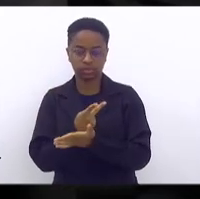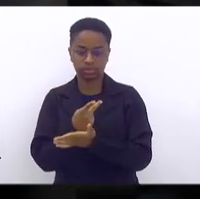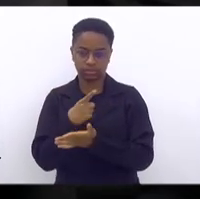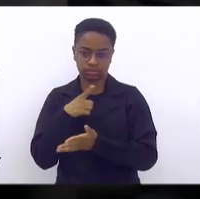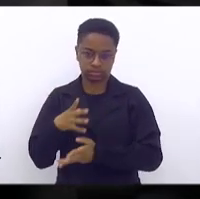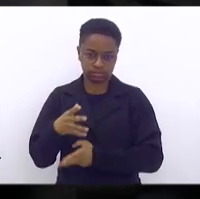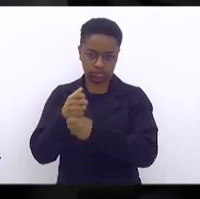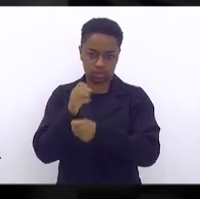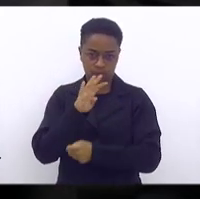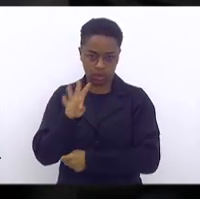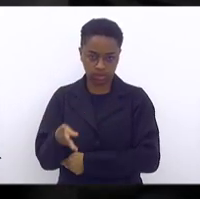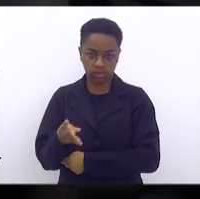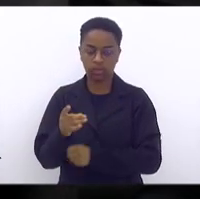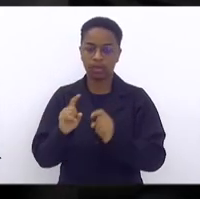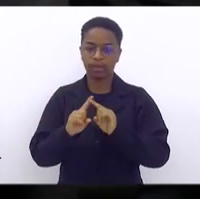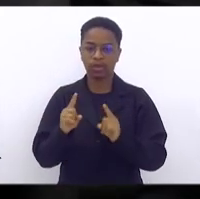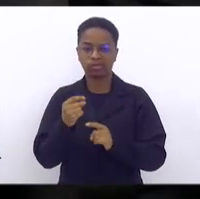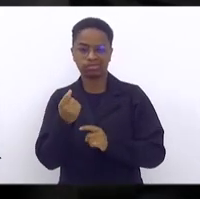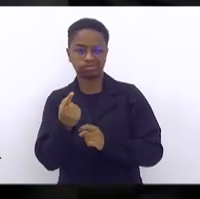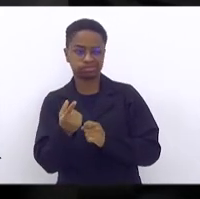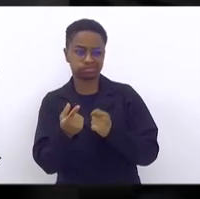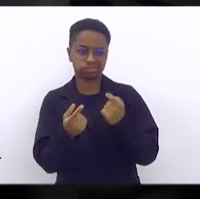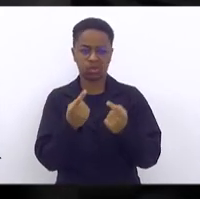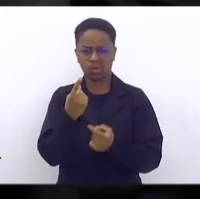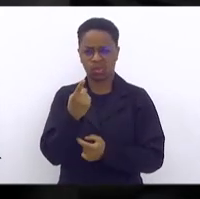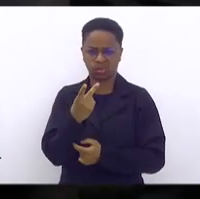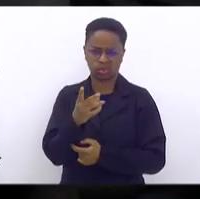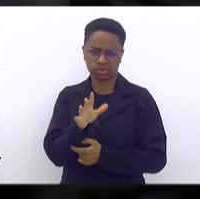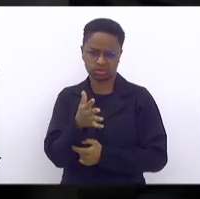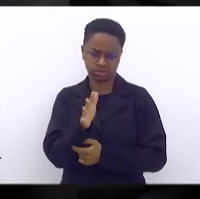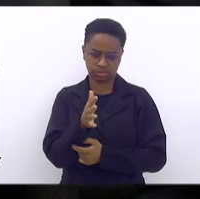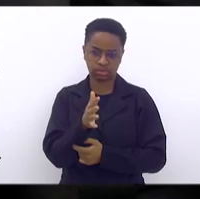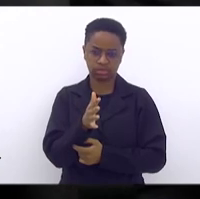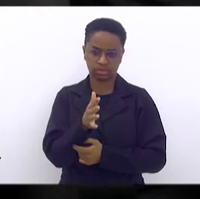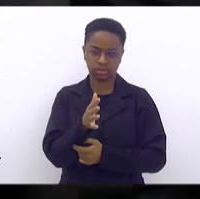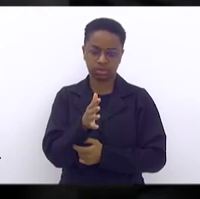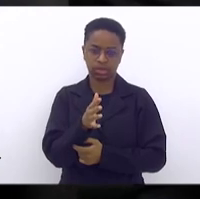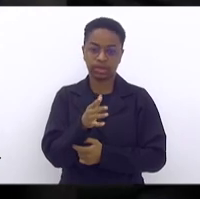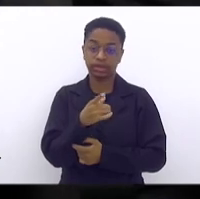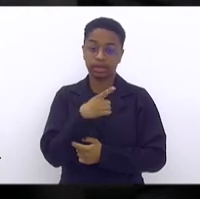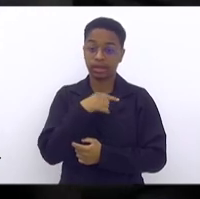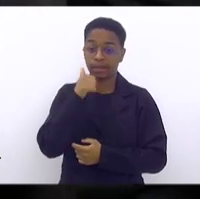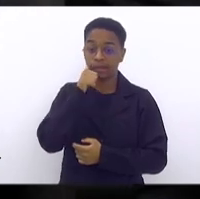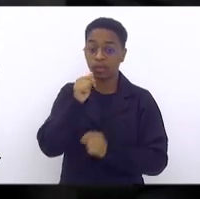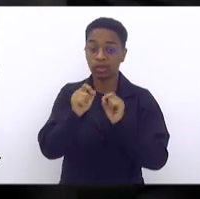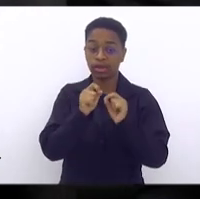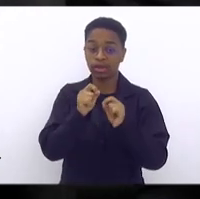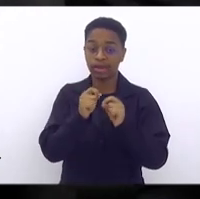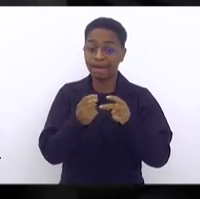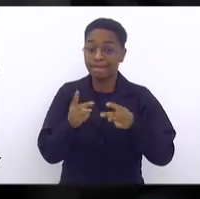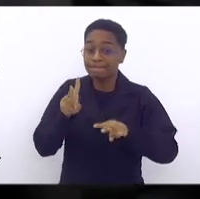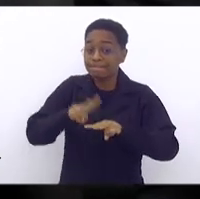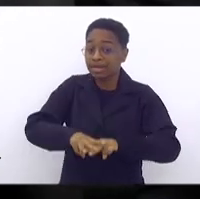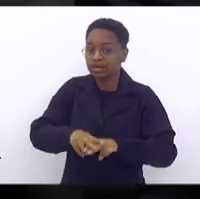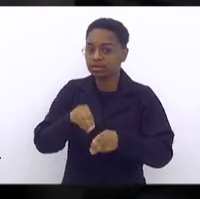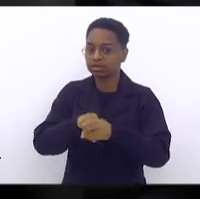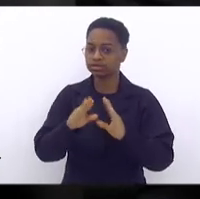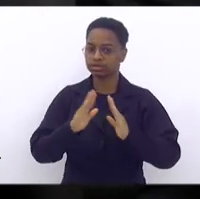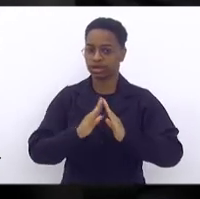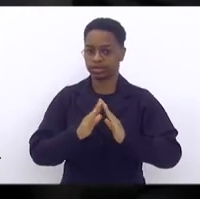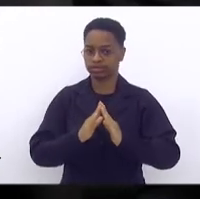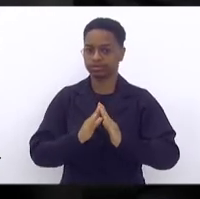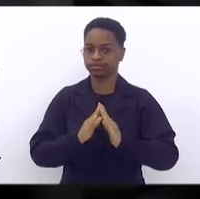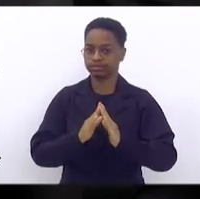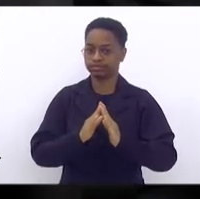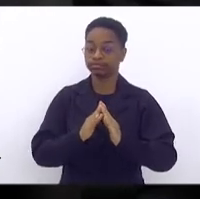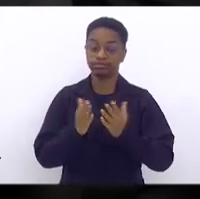todo, teve um ou dois casos, que a doutora Adriana Ramos de Mello comentou também, que foram mulheres em cárcere privado. Então, elas estavam em casa, presas,